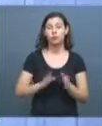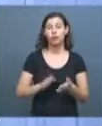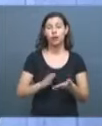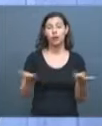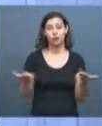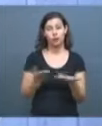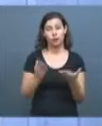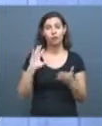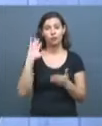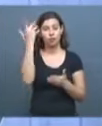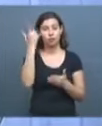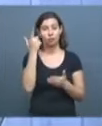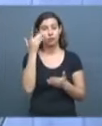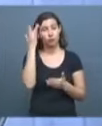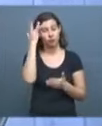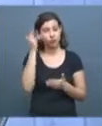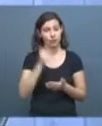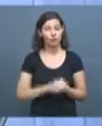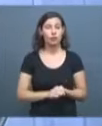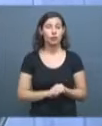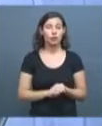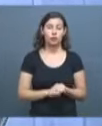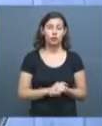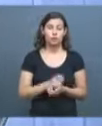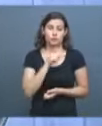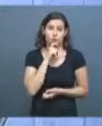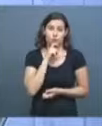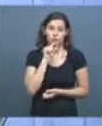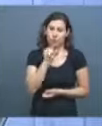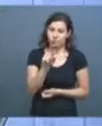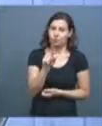agora a previsão do tempo. Parece que vai esfriar só um